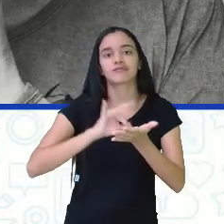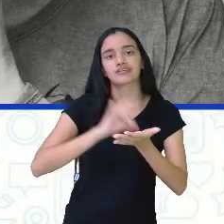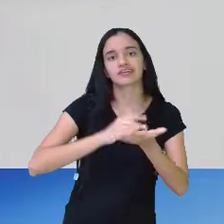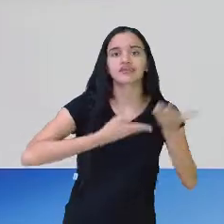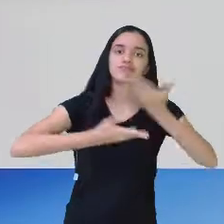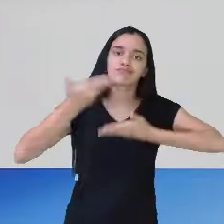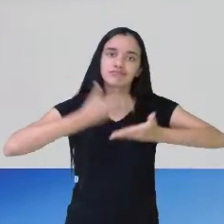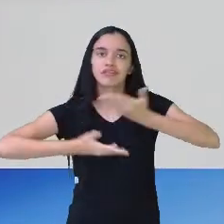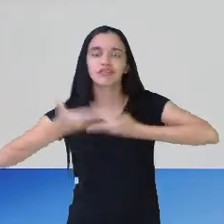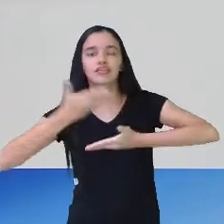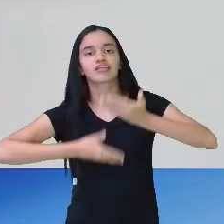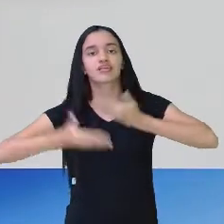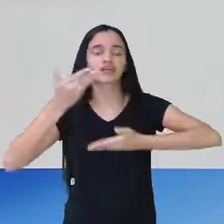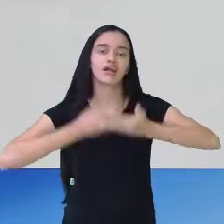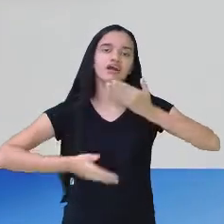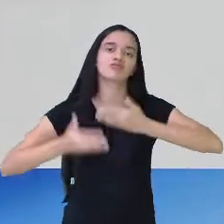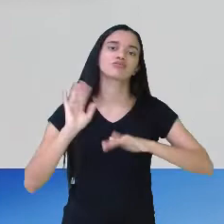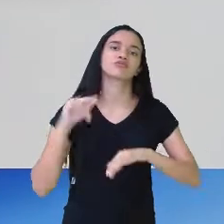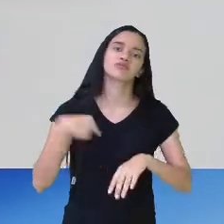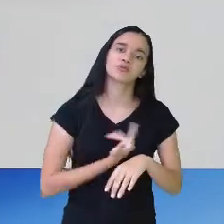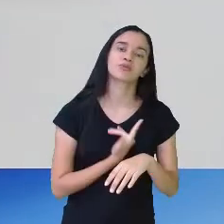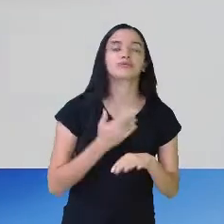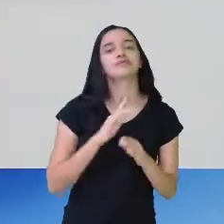entre textos a gente faz o tempo inteiro.